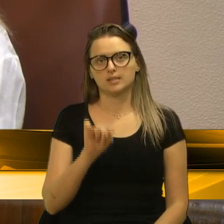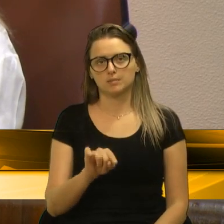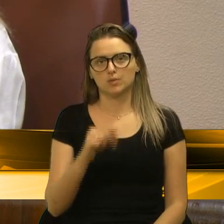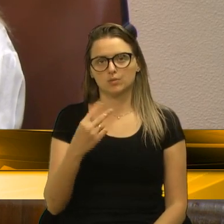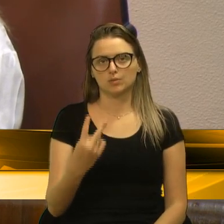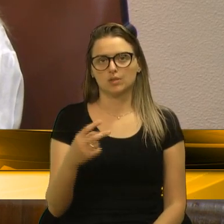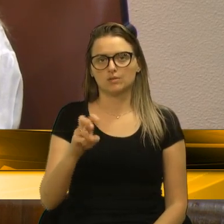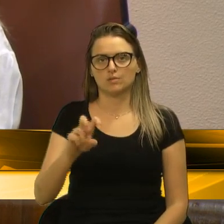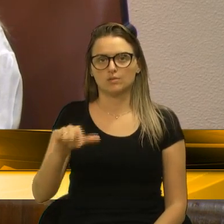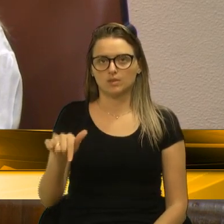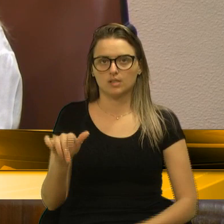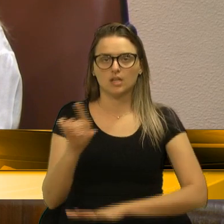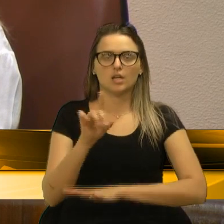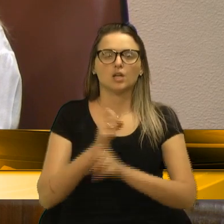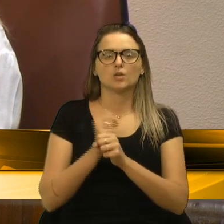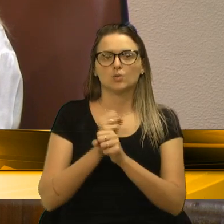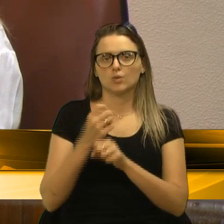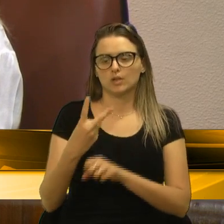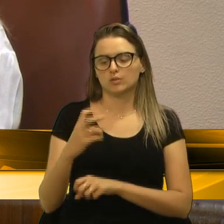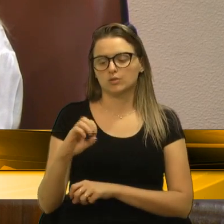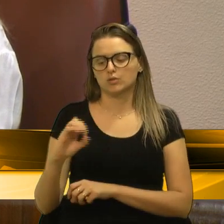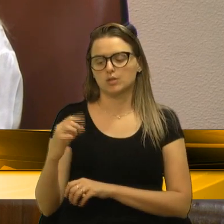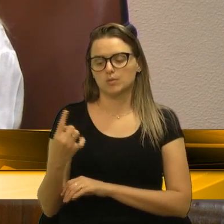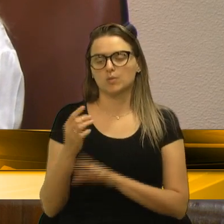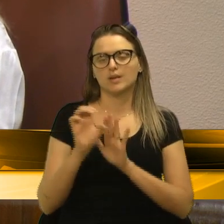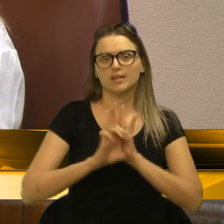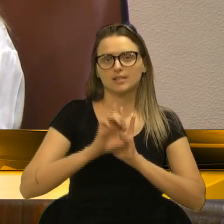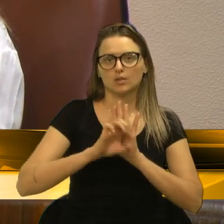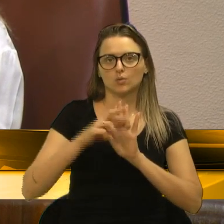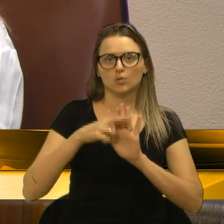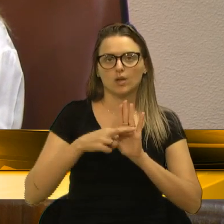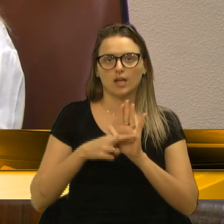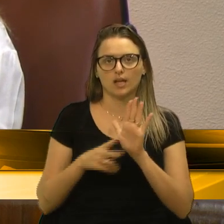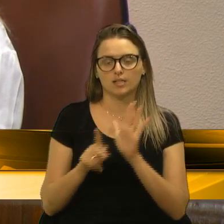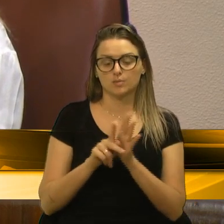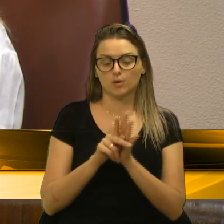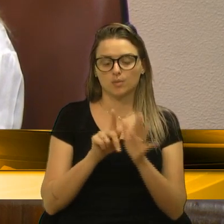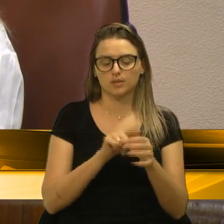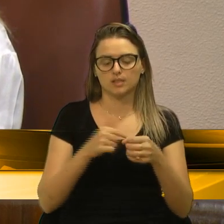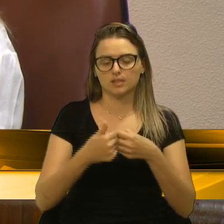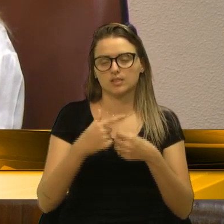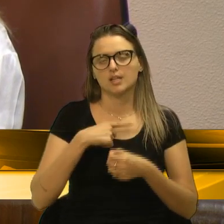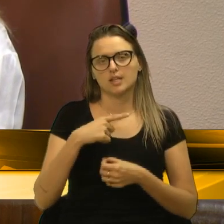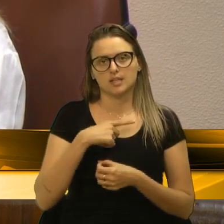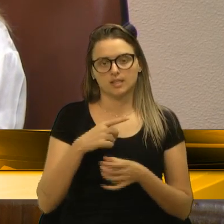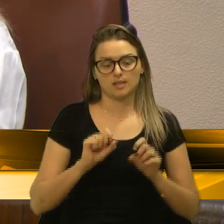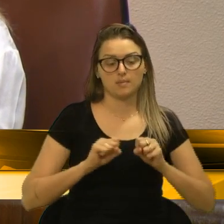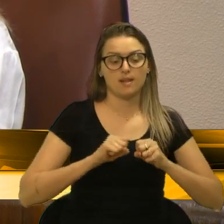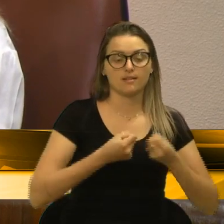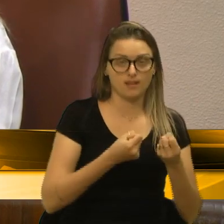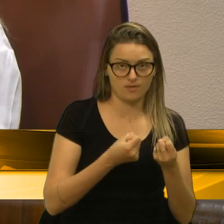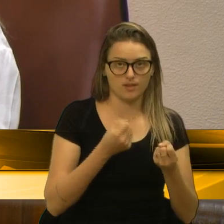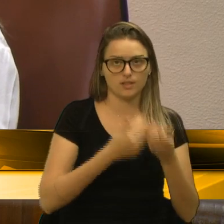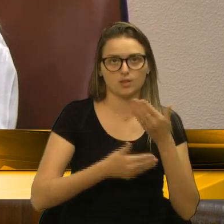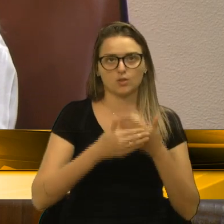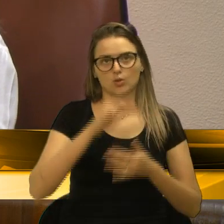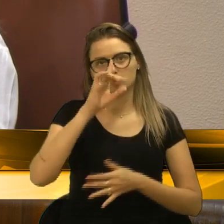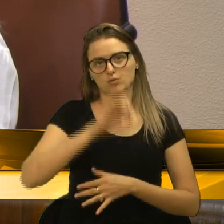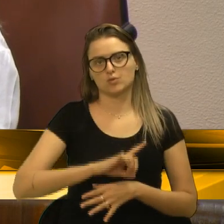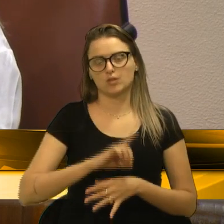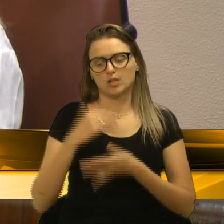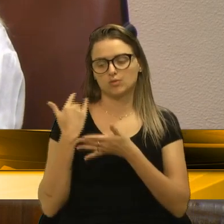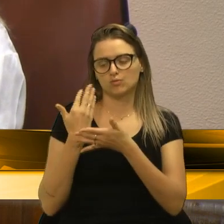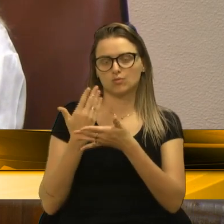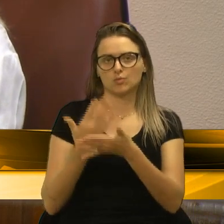10.257, de 2001, Estatuto da Cidade, que fornece embasamento para a defesa dos direitos